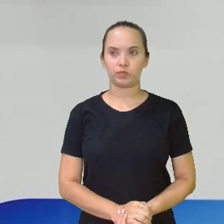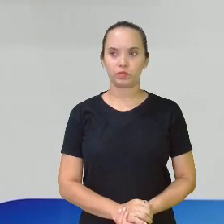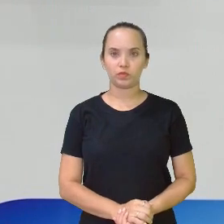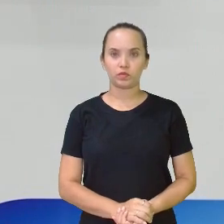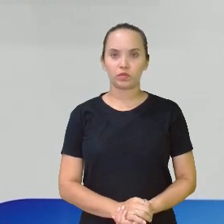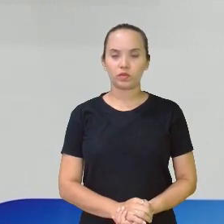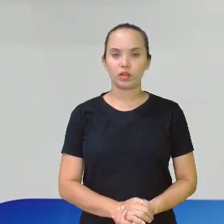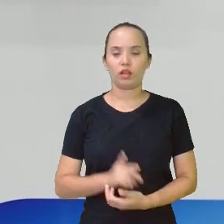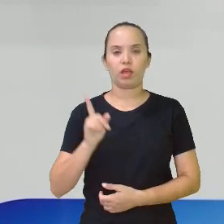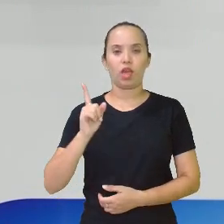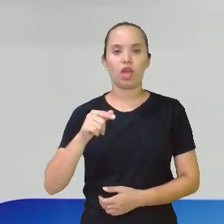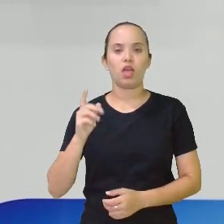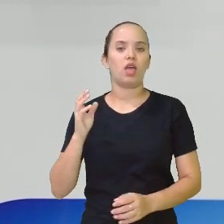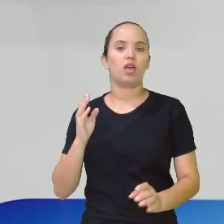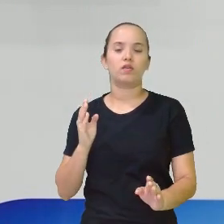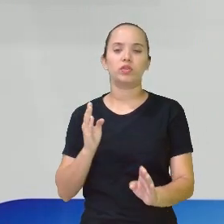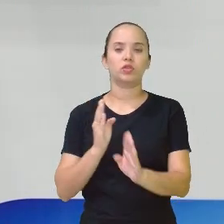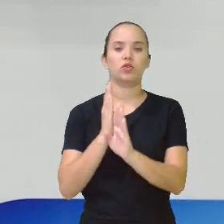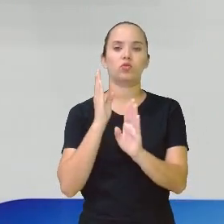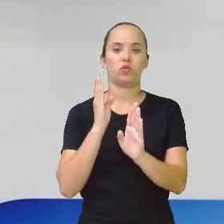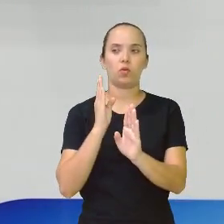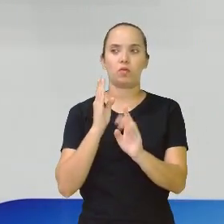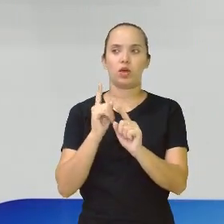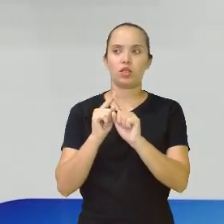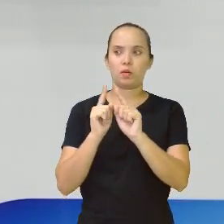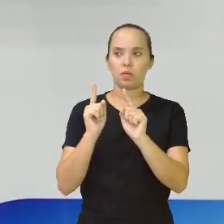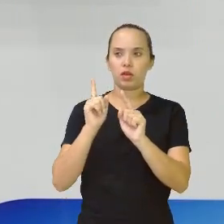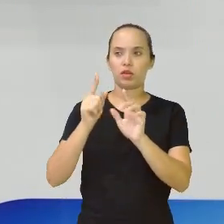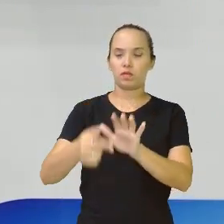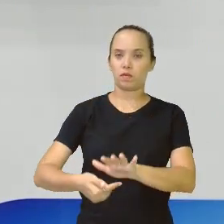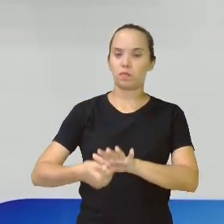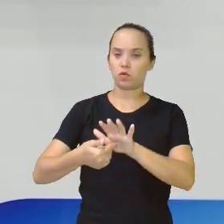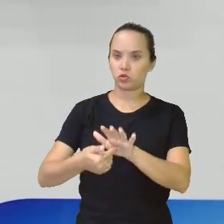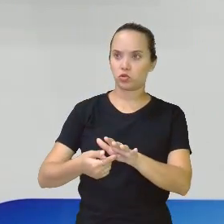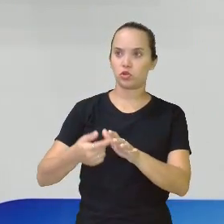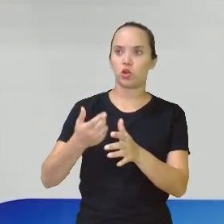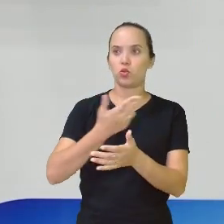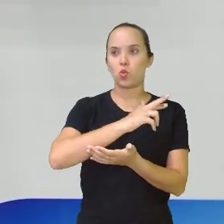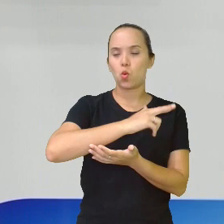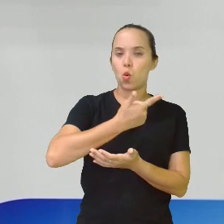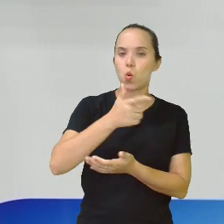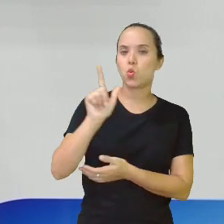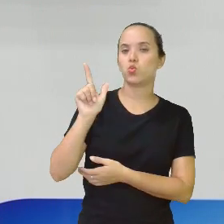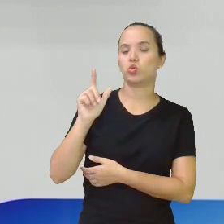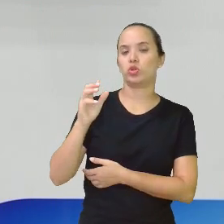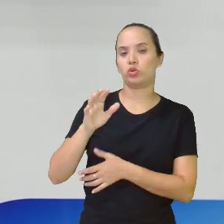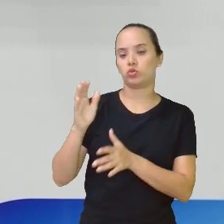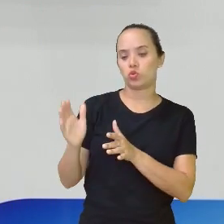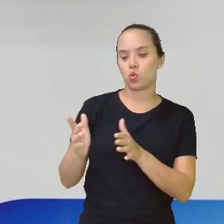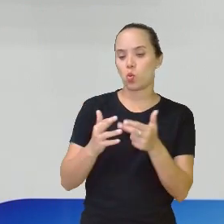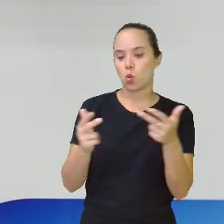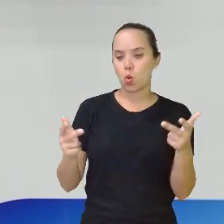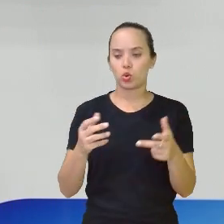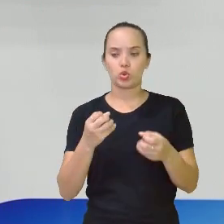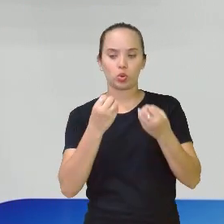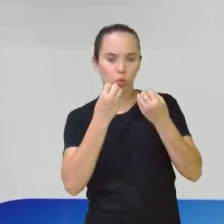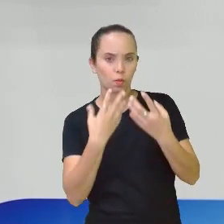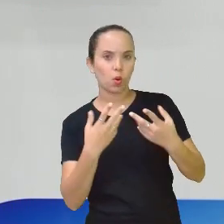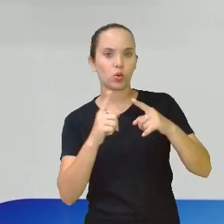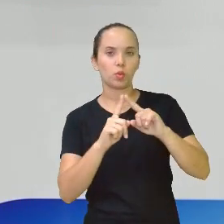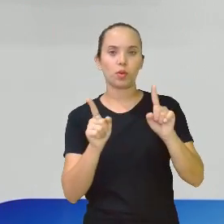uma descoberta que vem trazendo muitos benefícios, mas também, em alguns